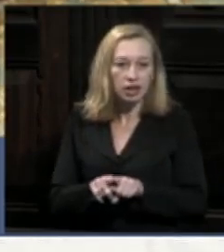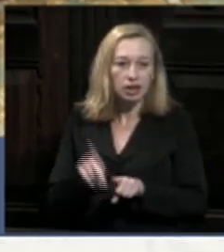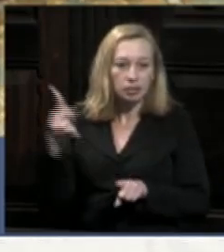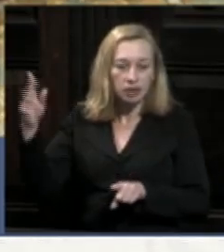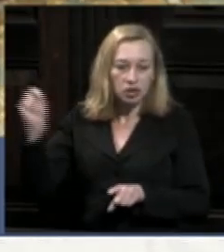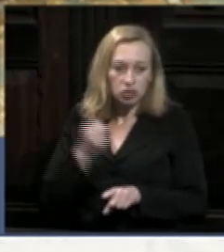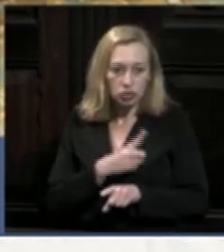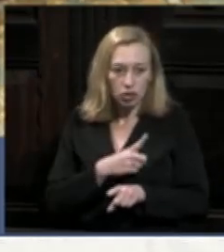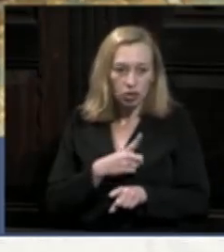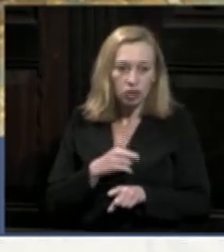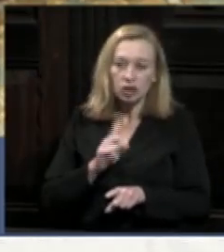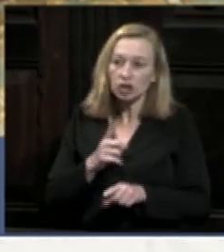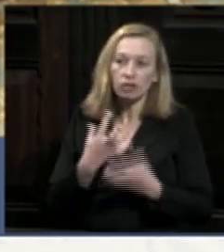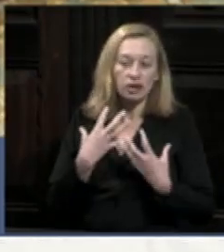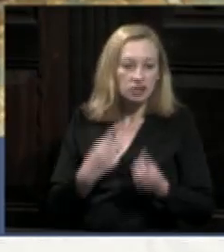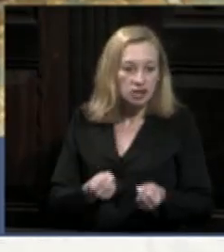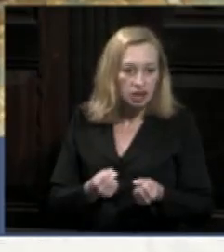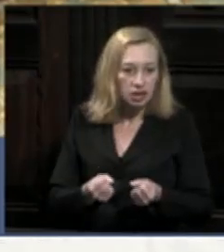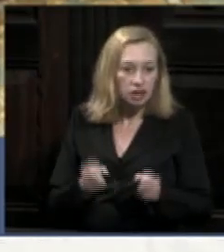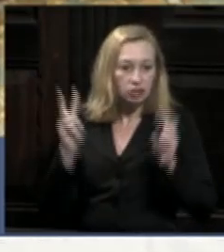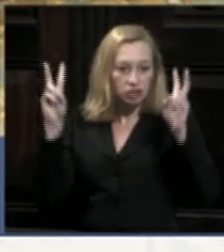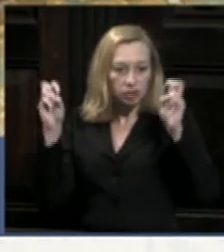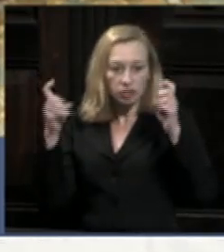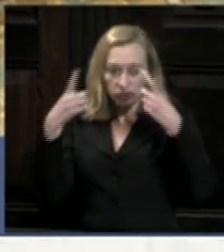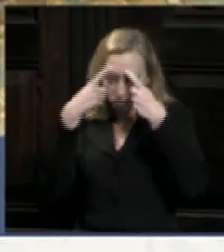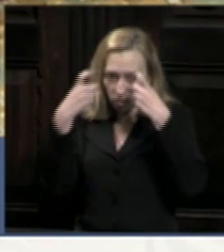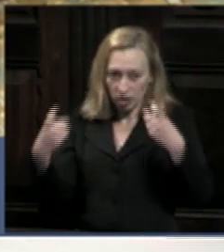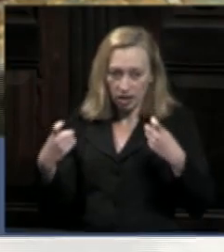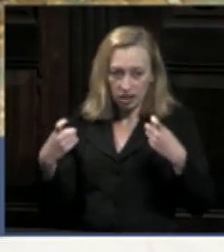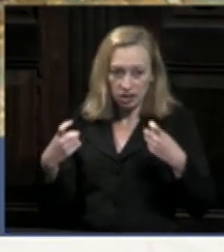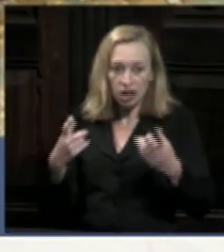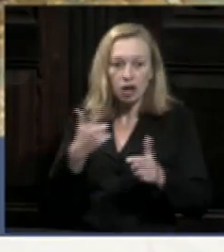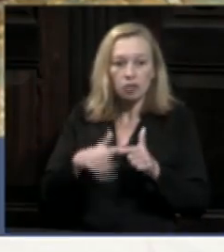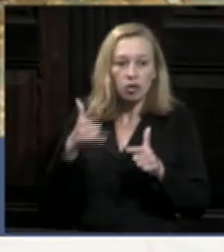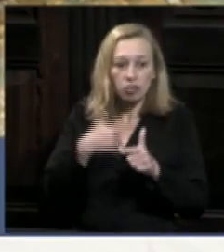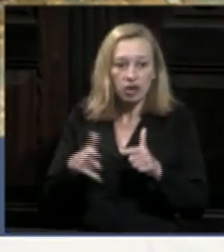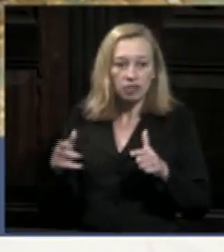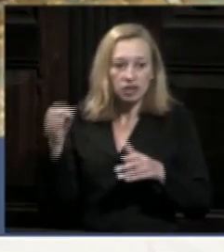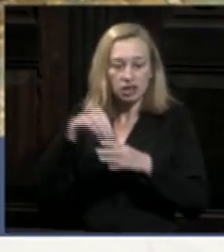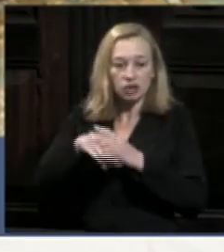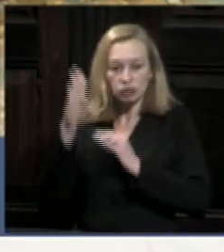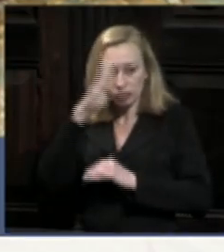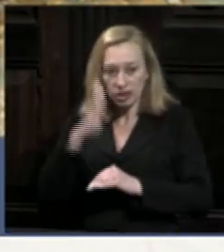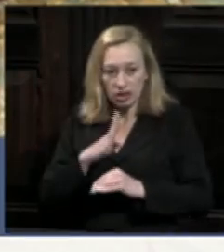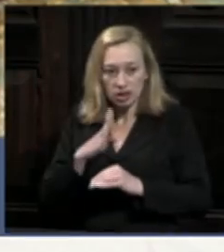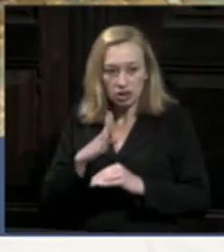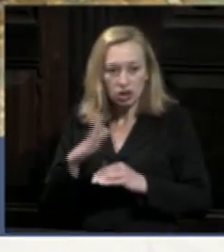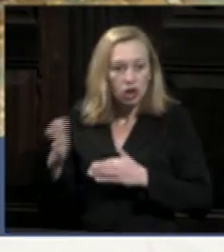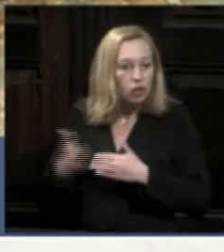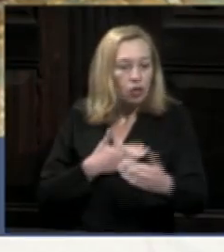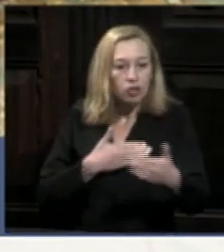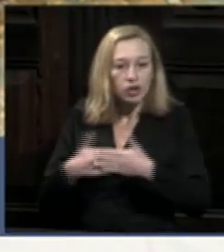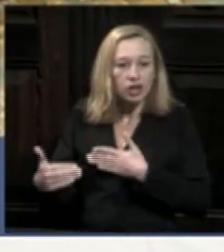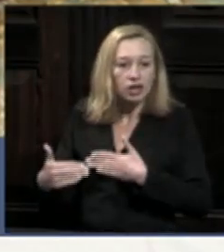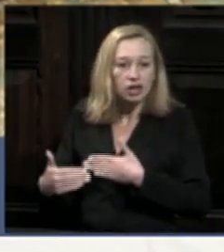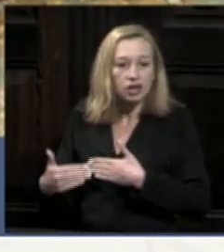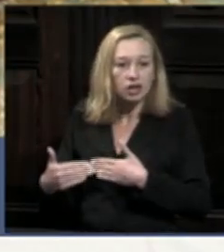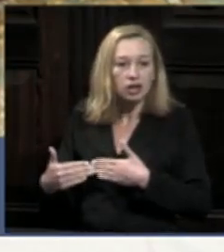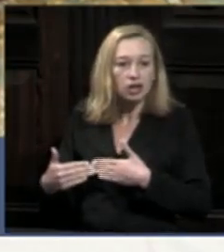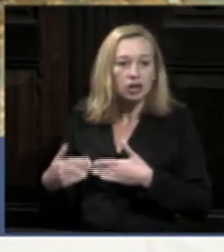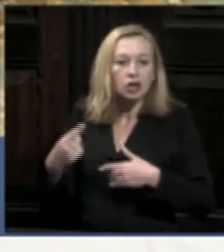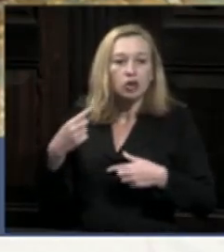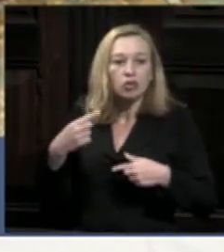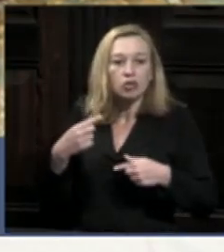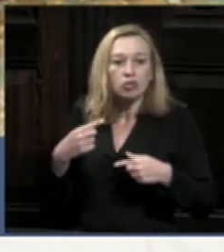repúdio de todos nós a violência como instrumento de ação política qualquer quadro político